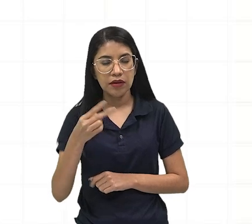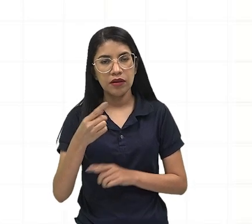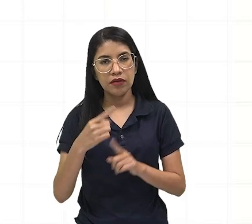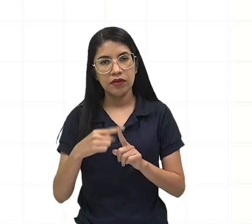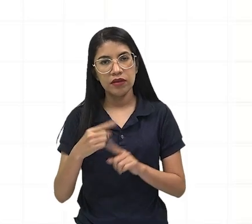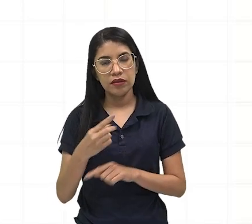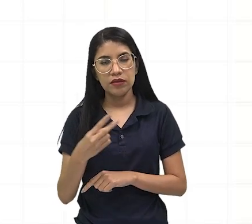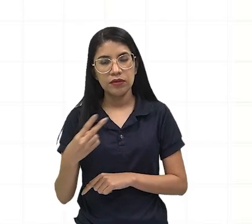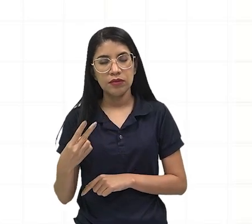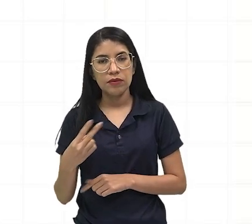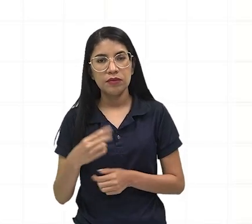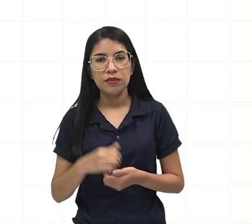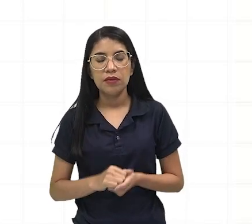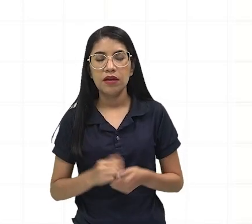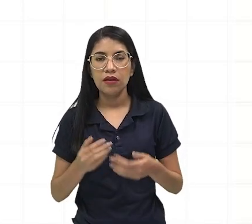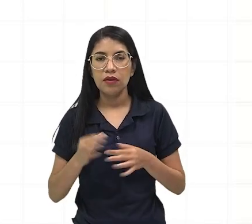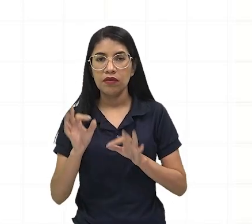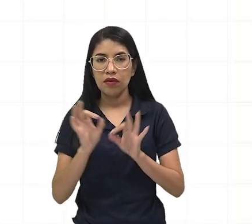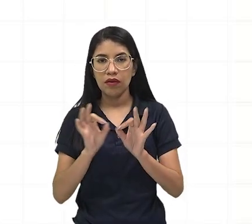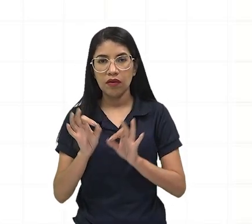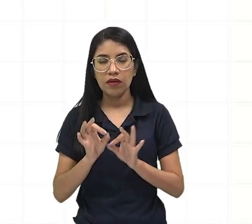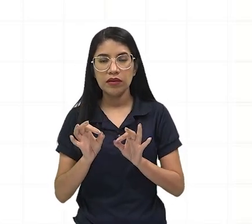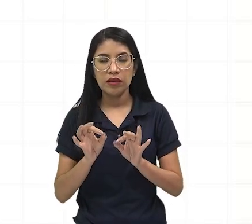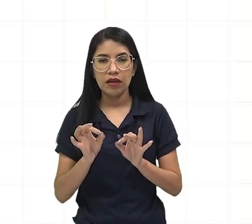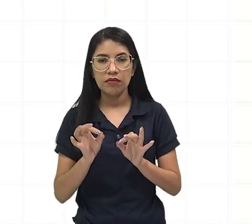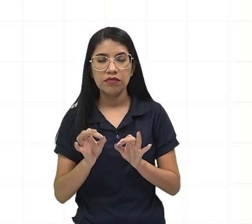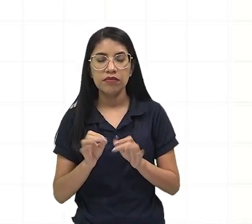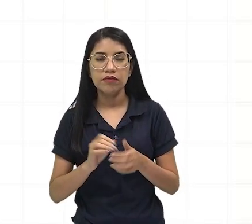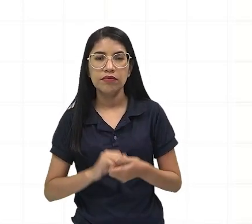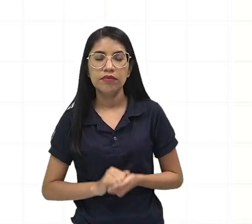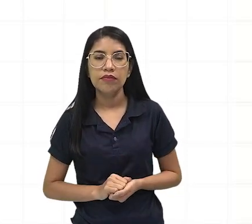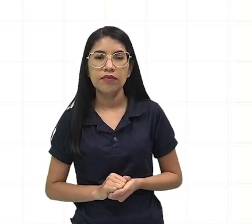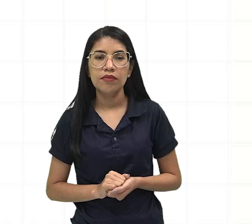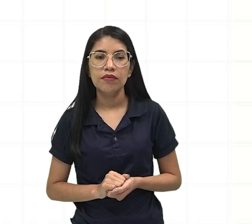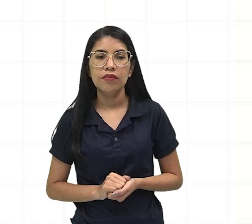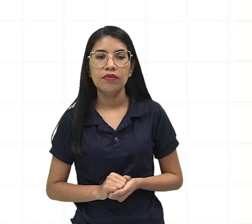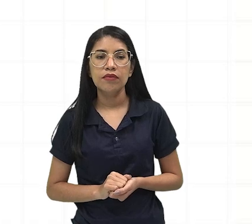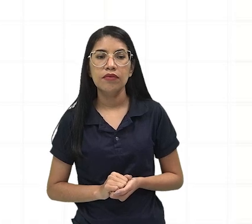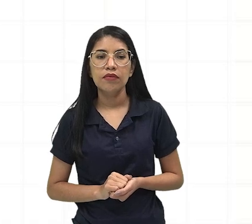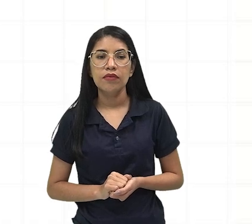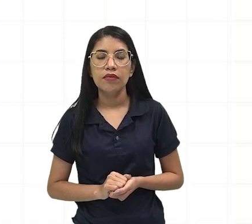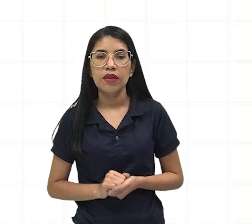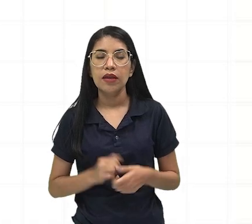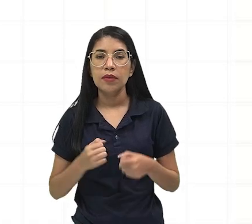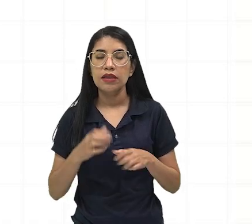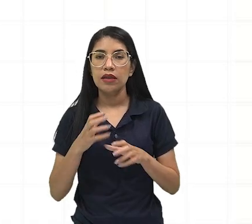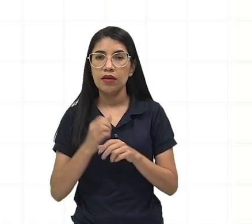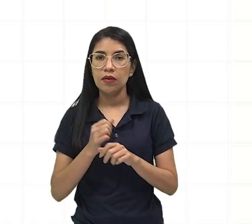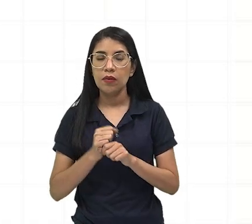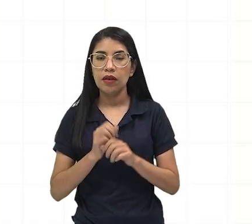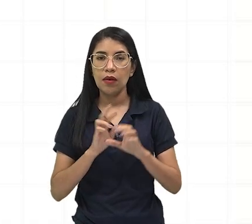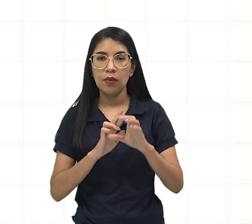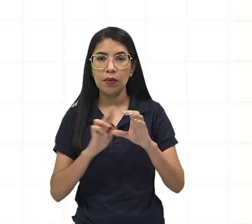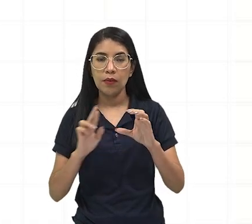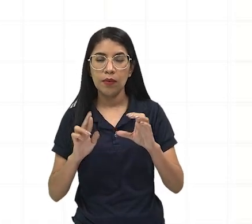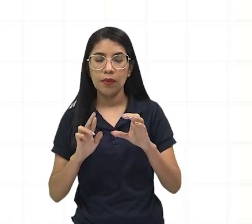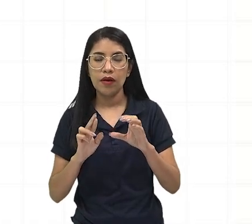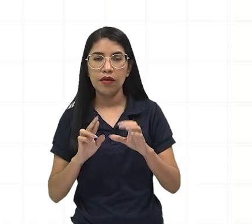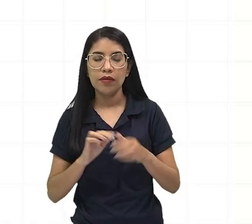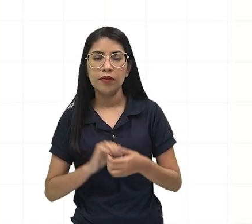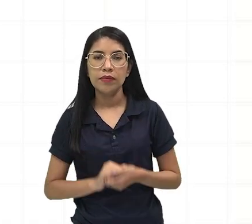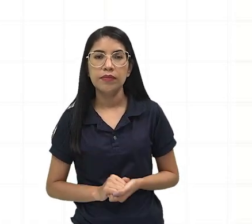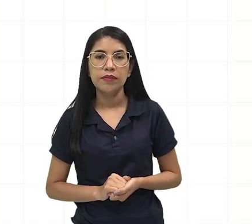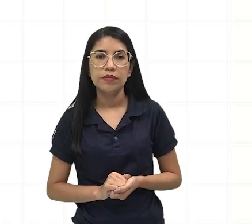12. Vamos então colocar isso no papel aqui, Primeiro vamos calcular o raio do círculo que está na